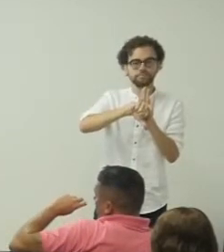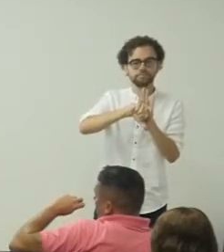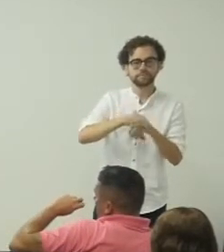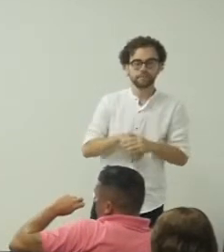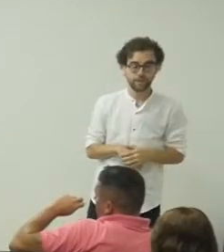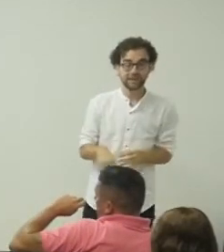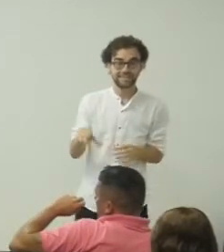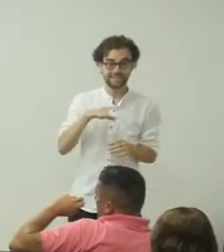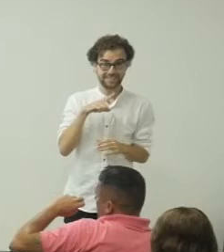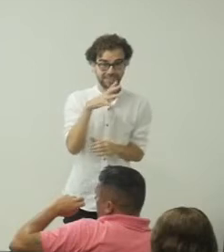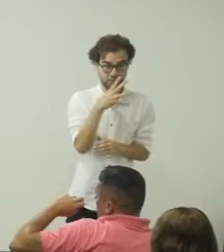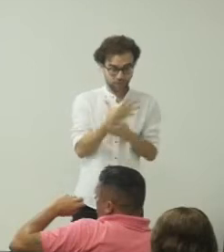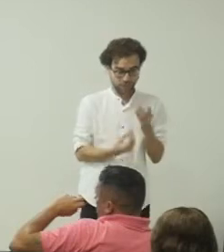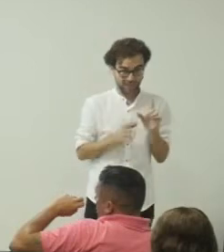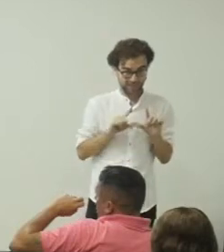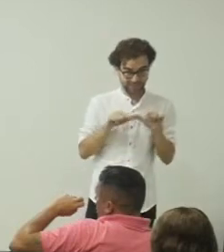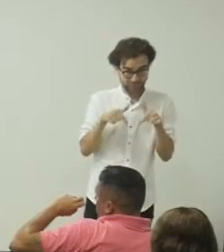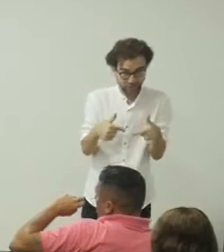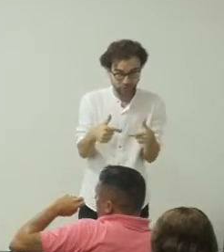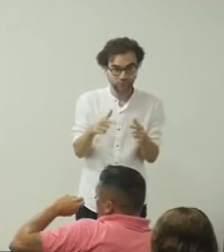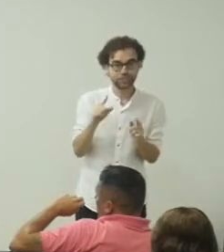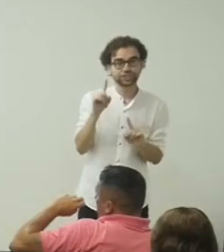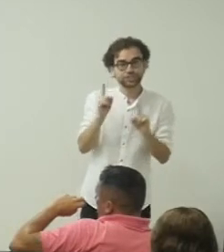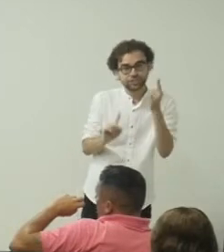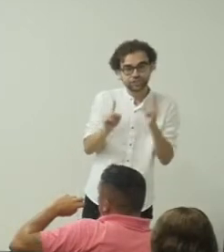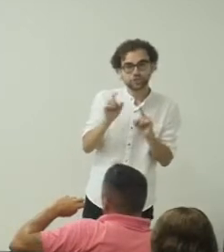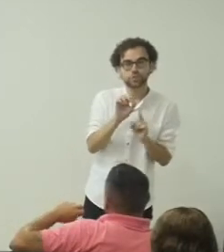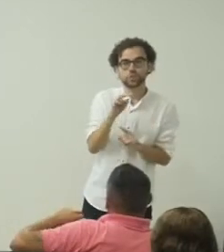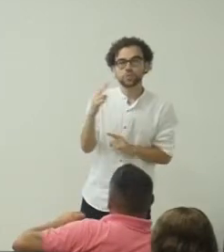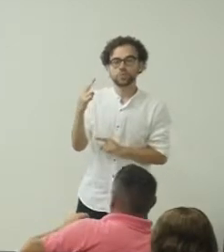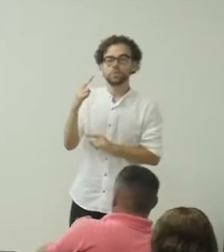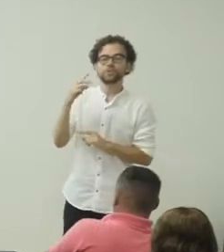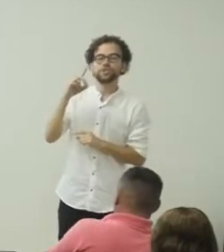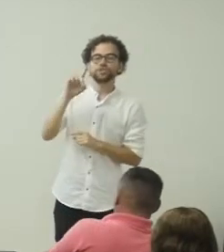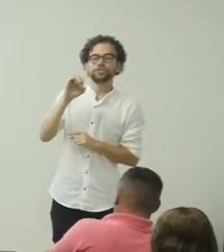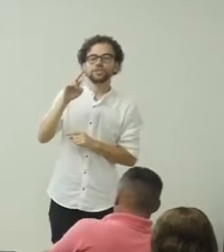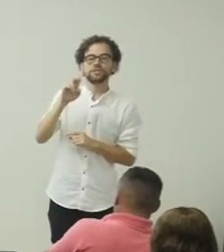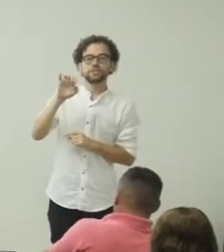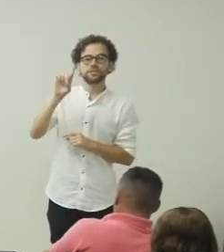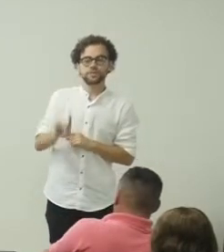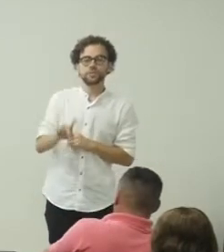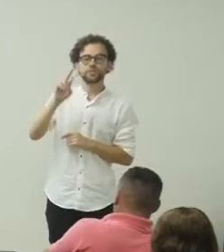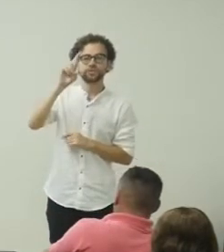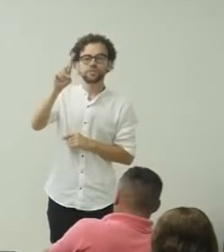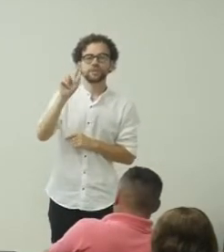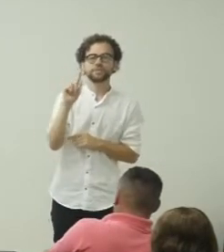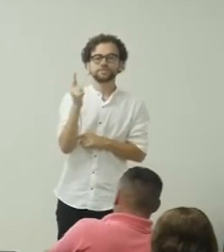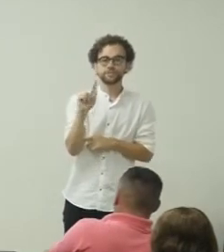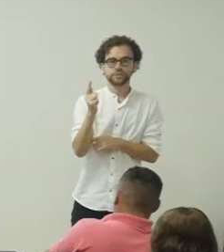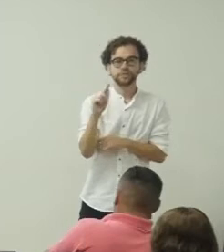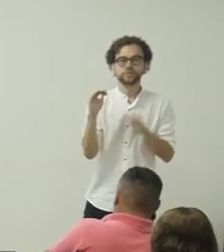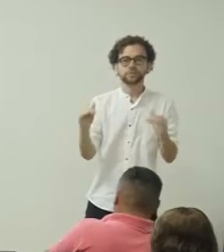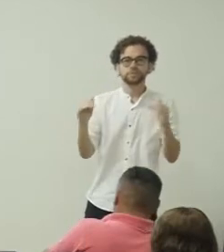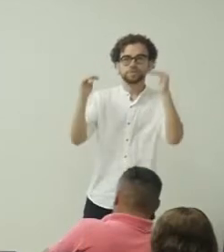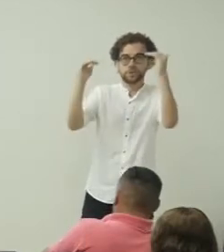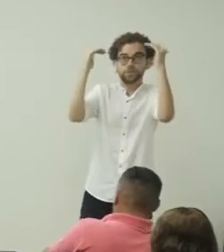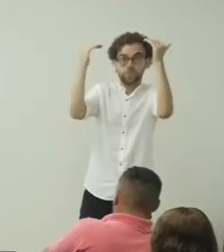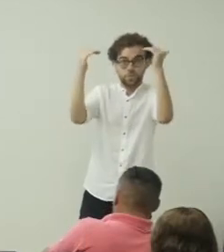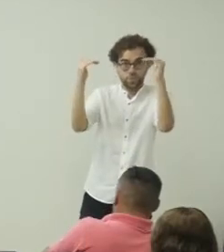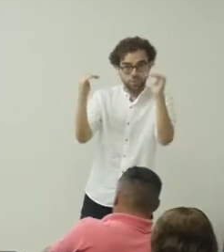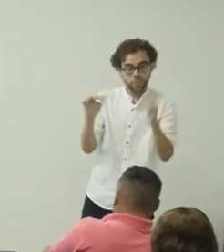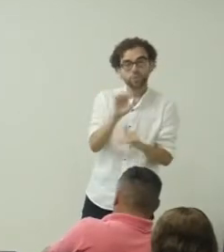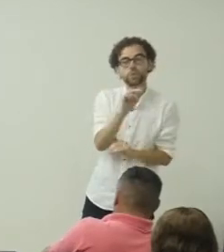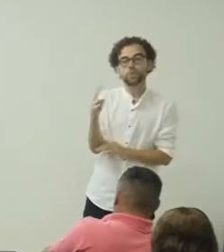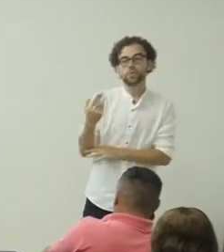atitudes, gestos e comportamentos do patrão, da direção da empresa, do gerente, do chefe, do superior hierárquico ou